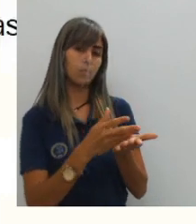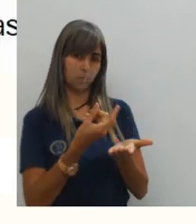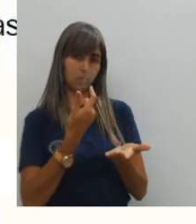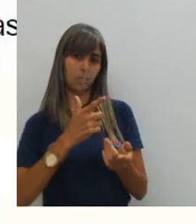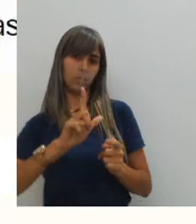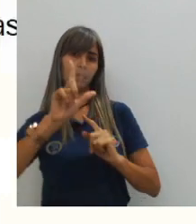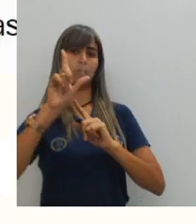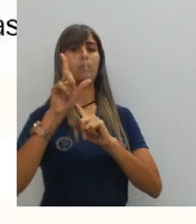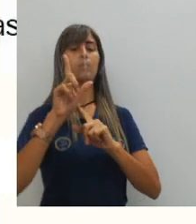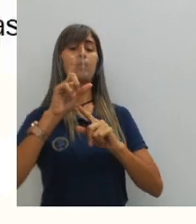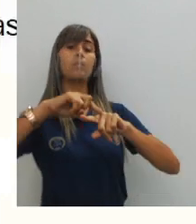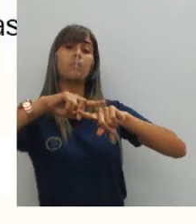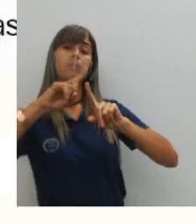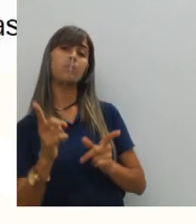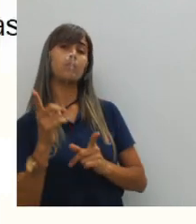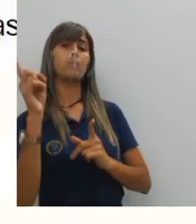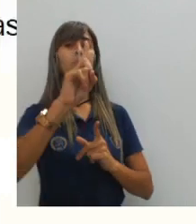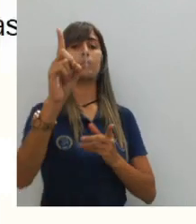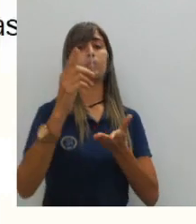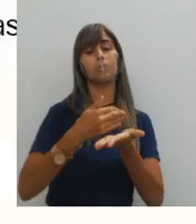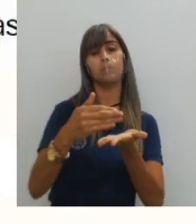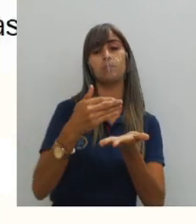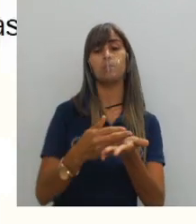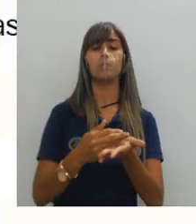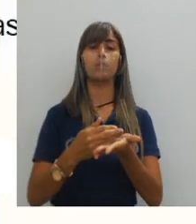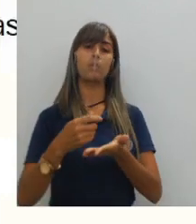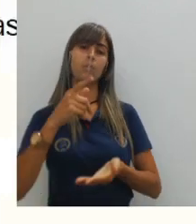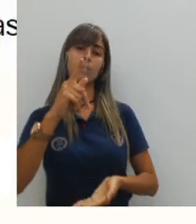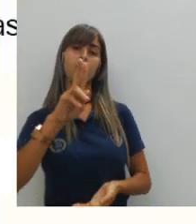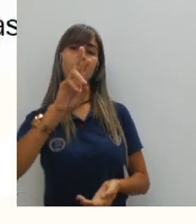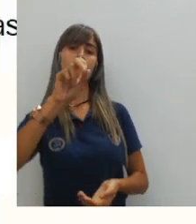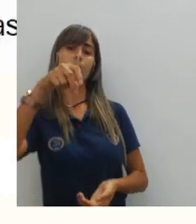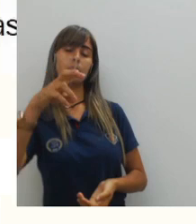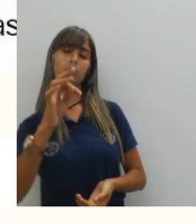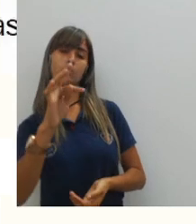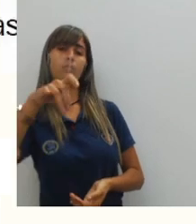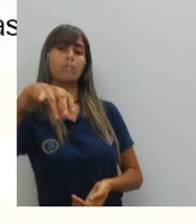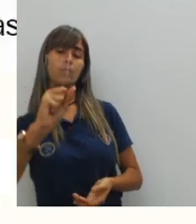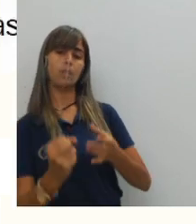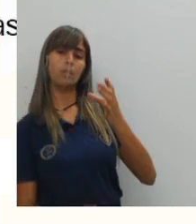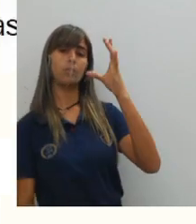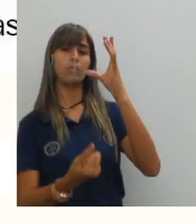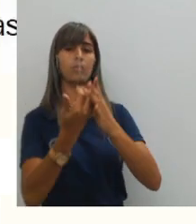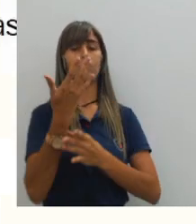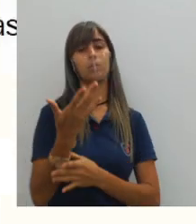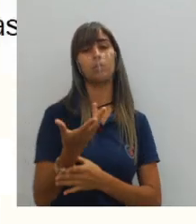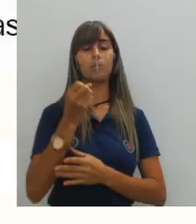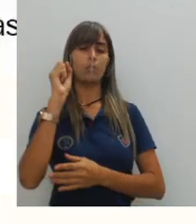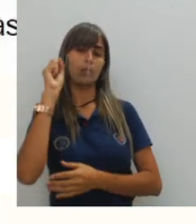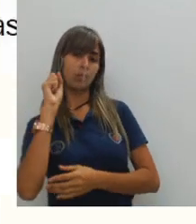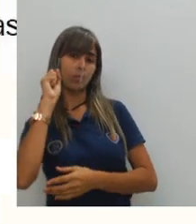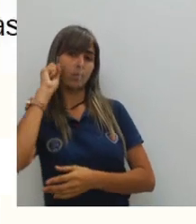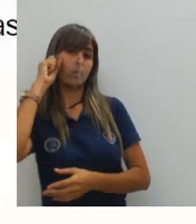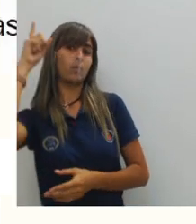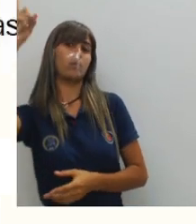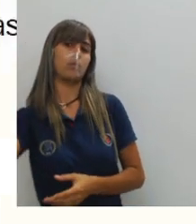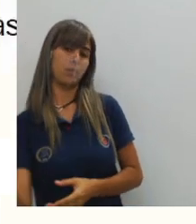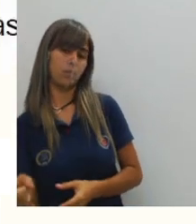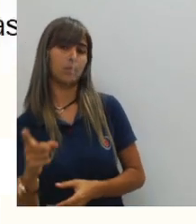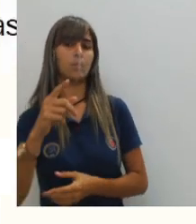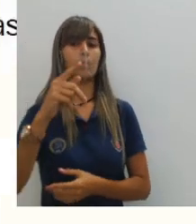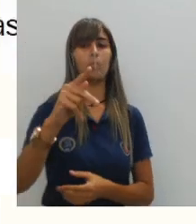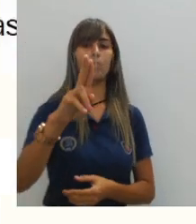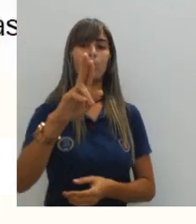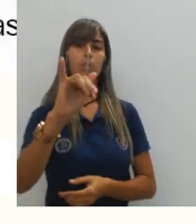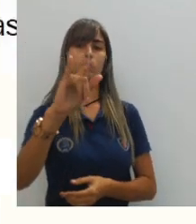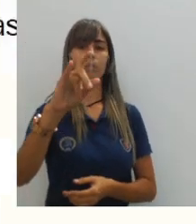que o luteranismo alemão está lá no início da ética protestante. De fato, ele fundamenta as suas ideias no